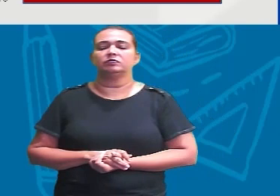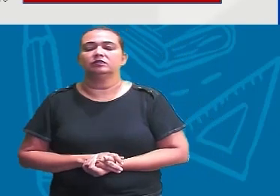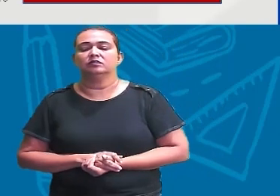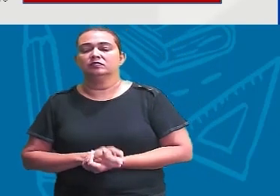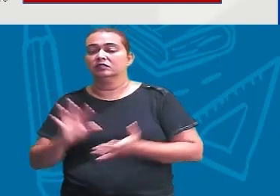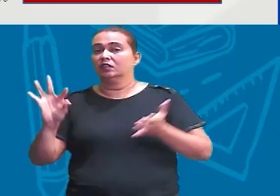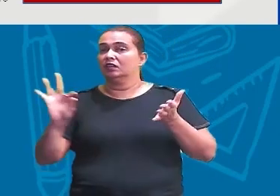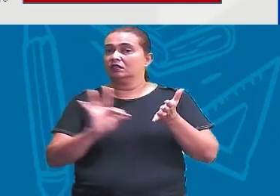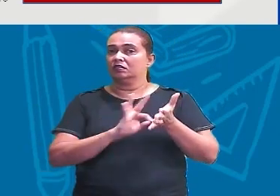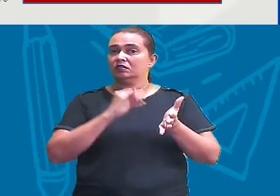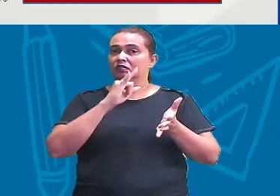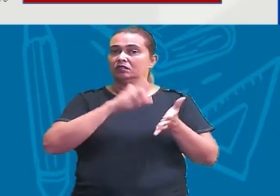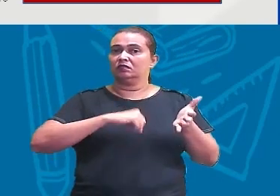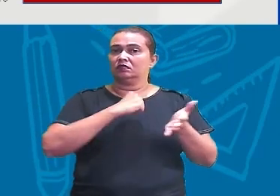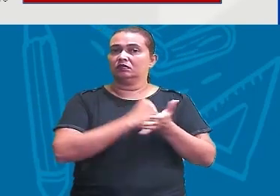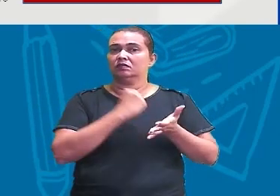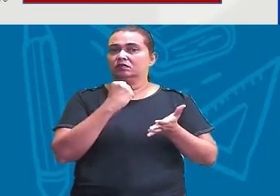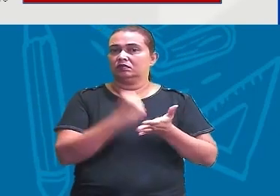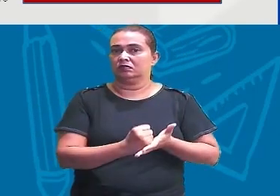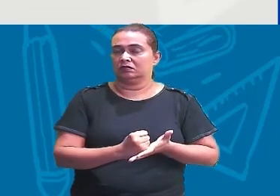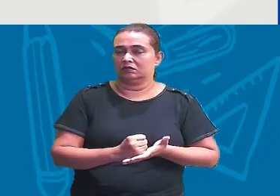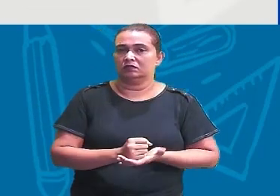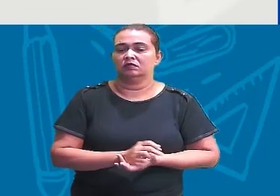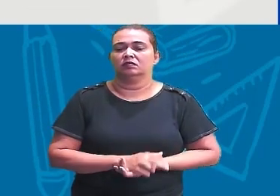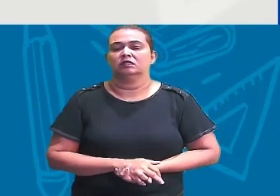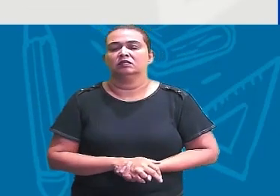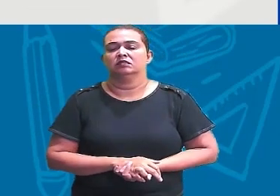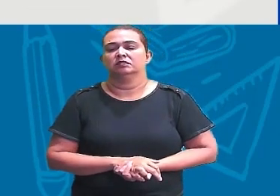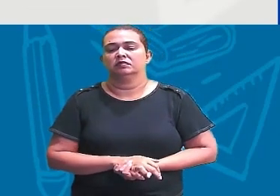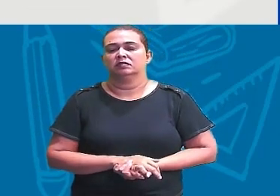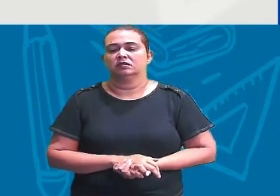Aqui é a assinatura do Tratado de Versalhes, nós já conversamos sobre isso.